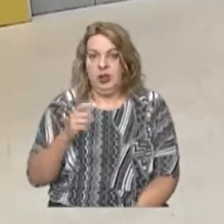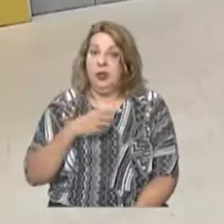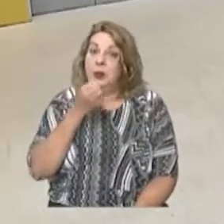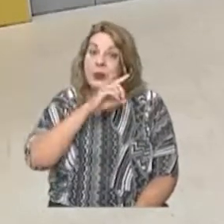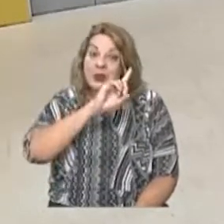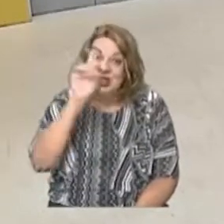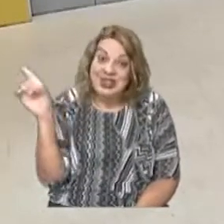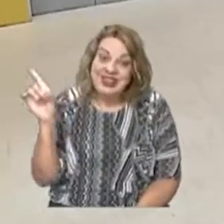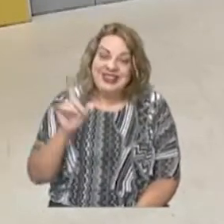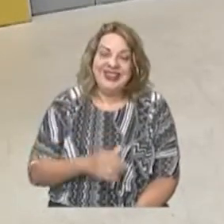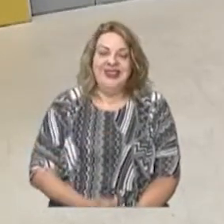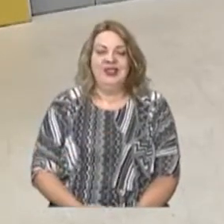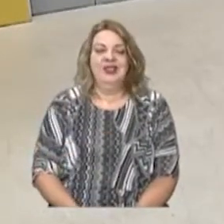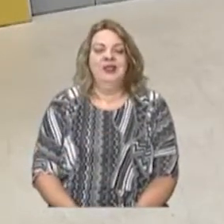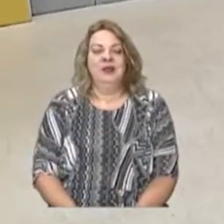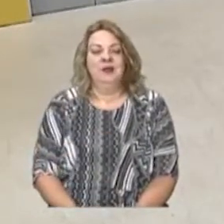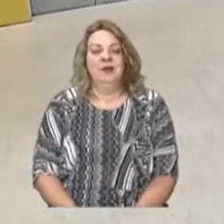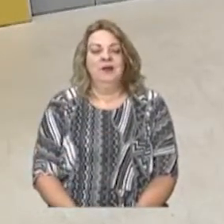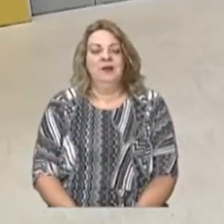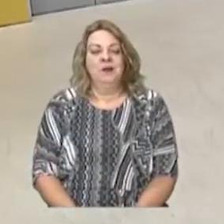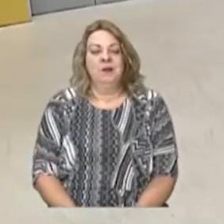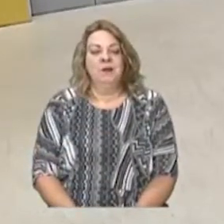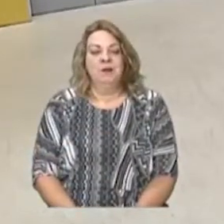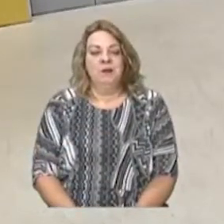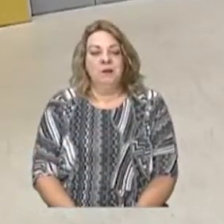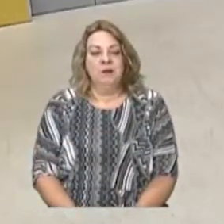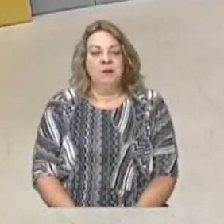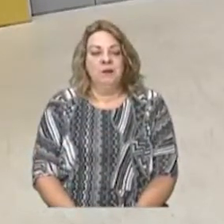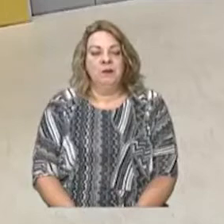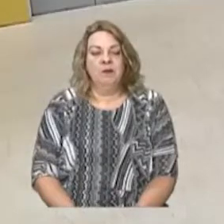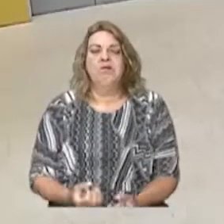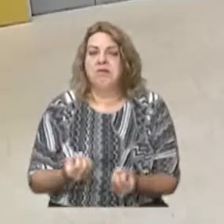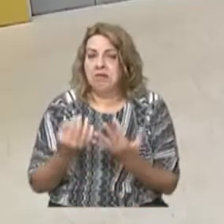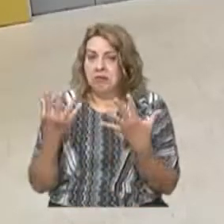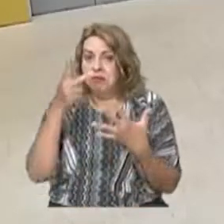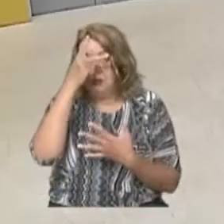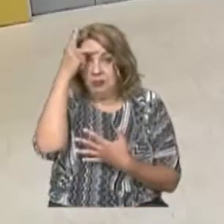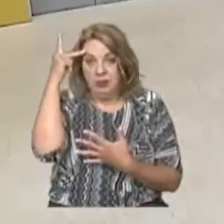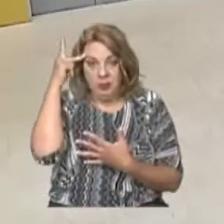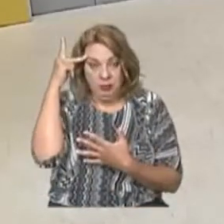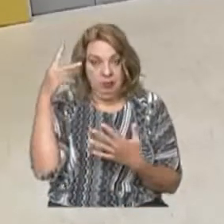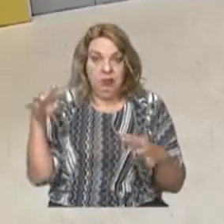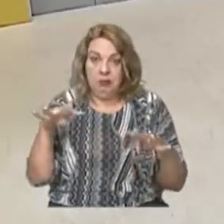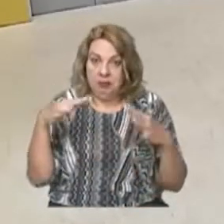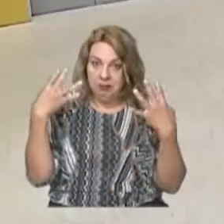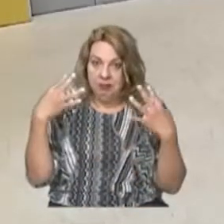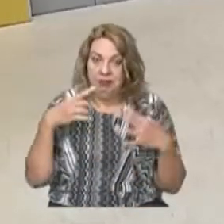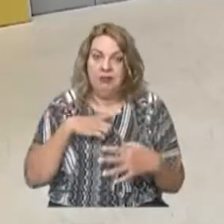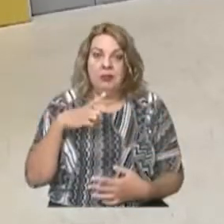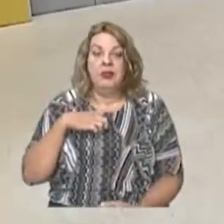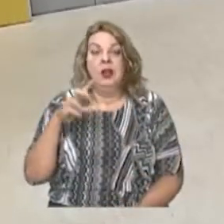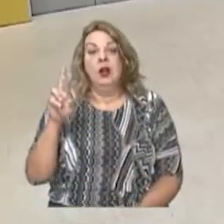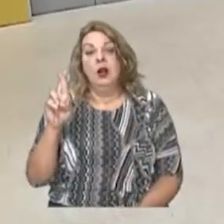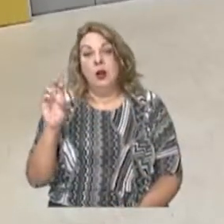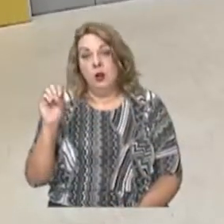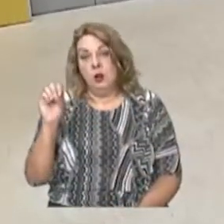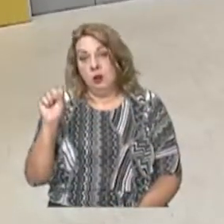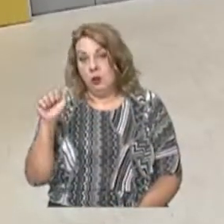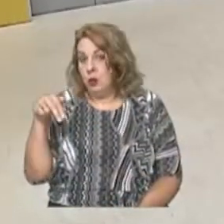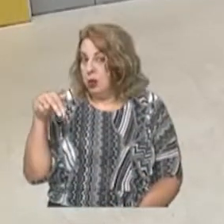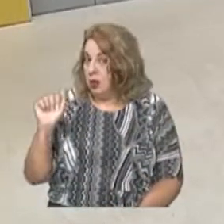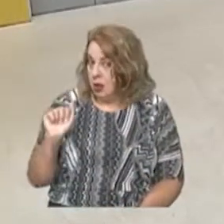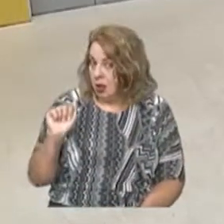bom dia. Olha só, muita gente sintonizada. Rosana Almeida já tirou a foto da Jaque